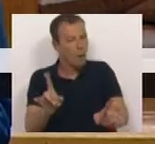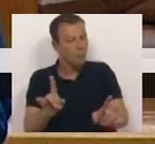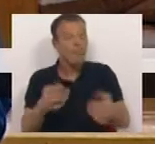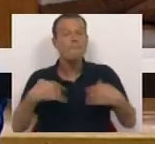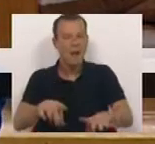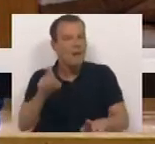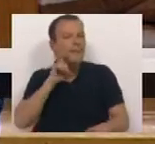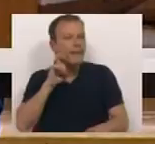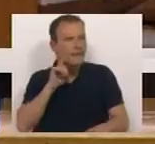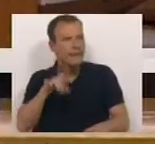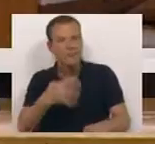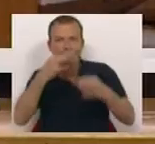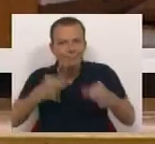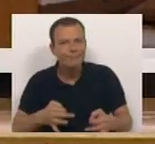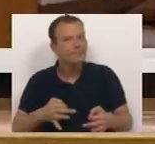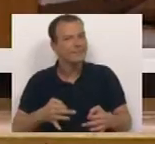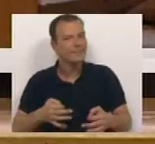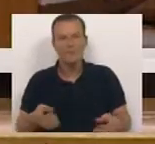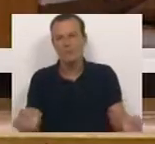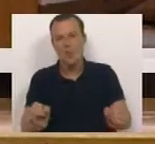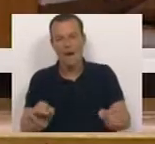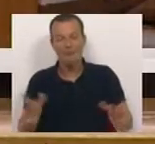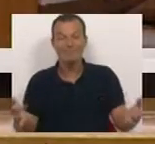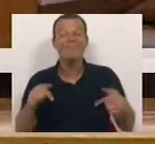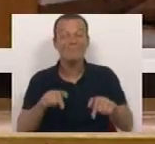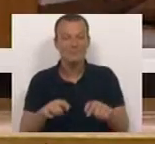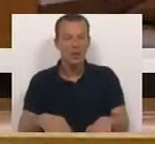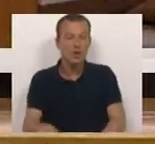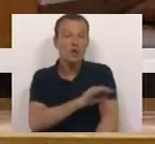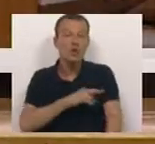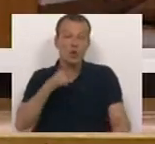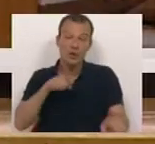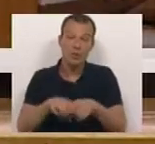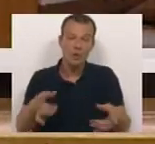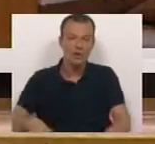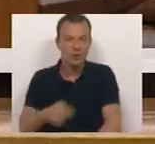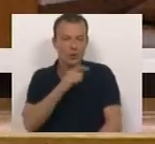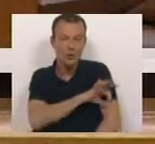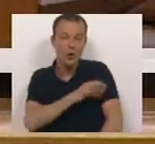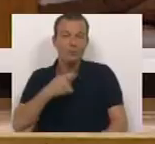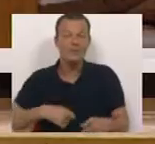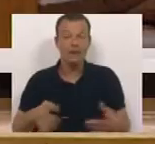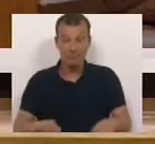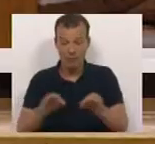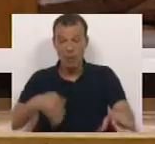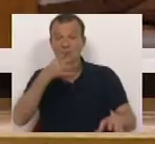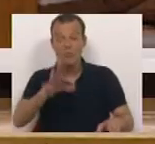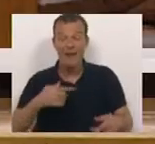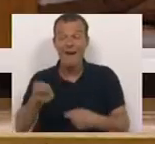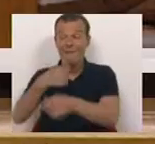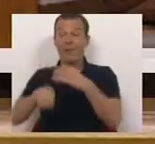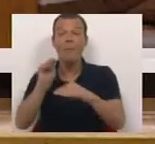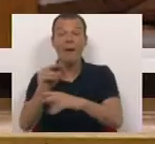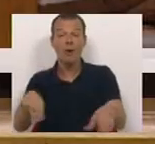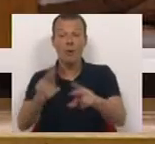fora, parece não haver grandes dúvidas. Senhor Presidente, senhoras e senhores deputados, como já tivemos a oportunidade de dizer, a venda do novo